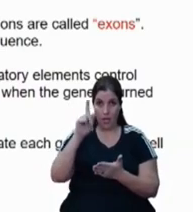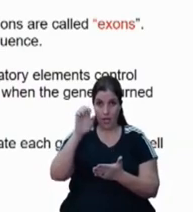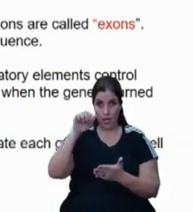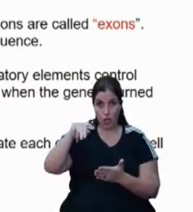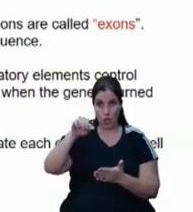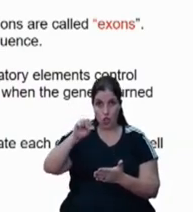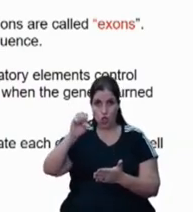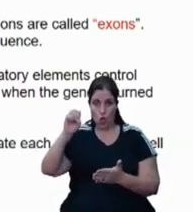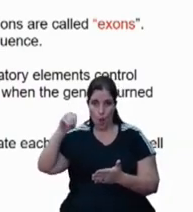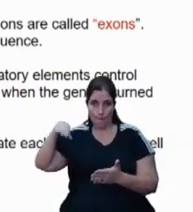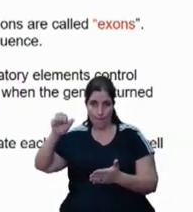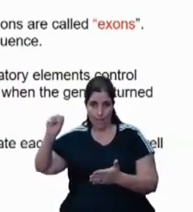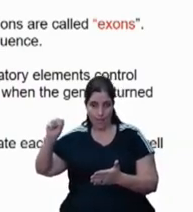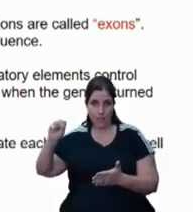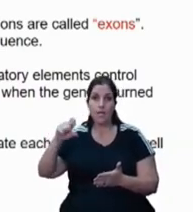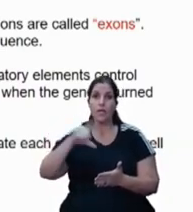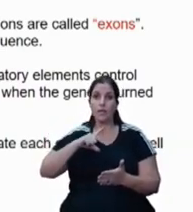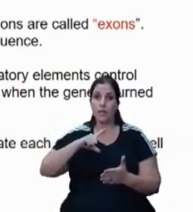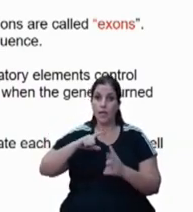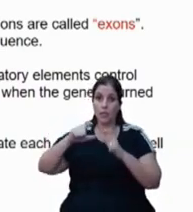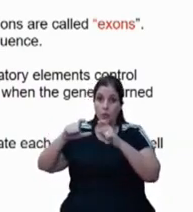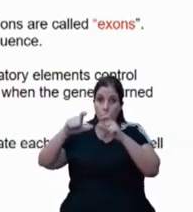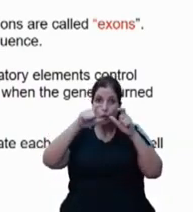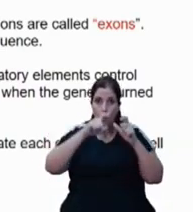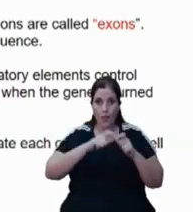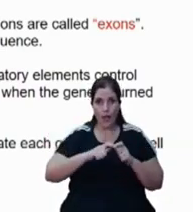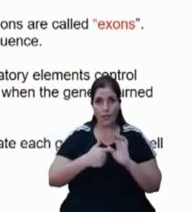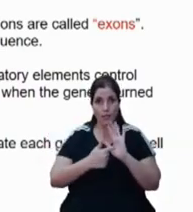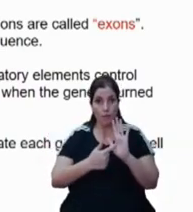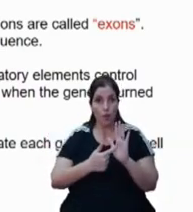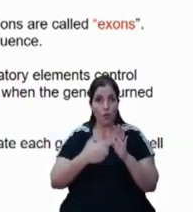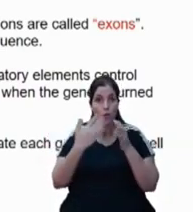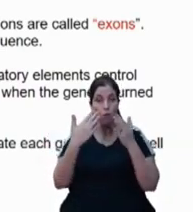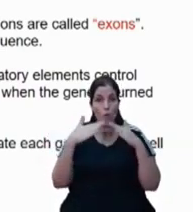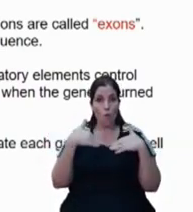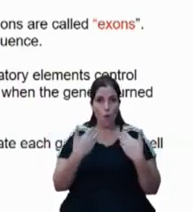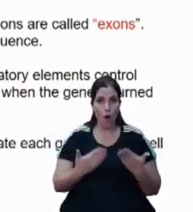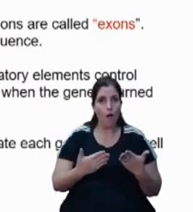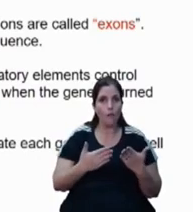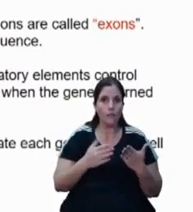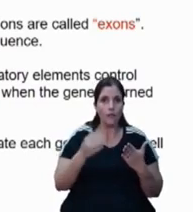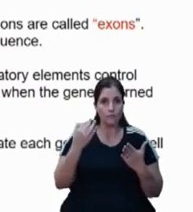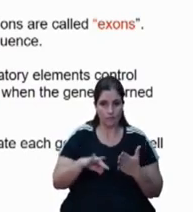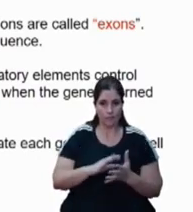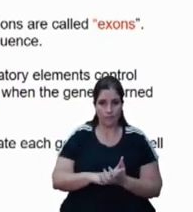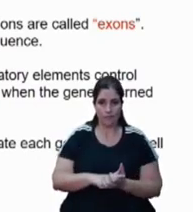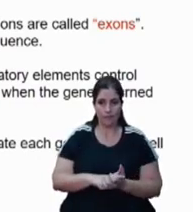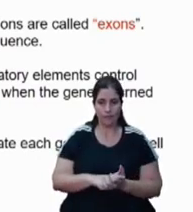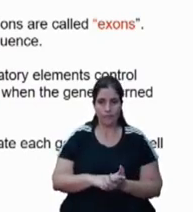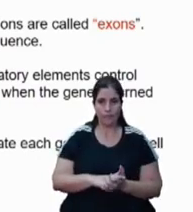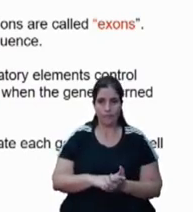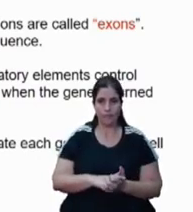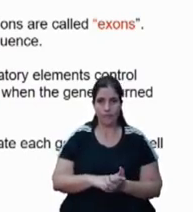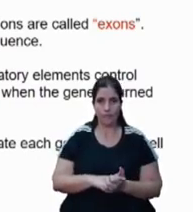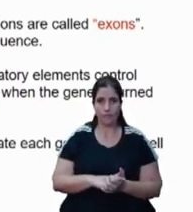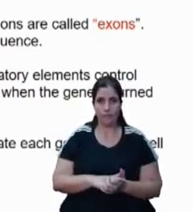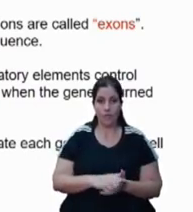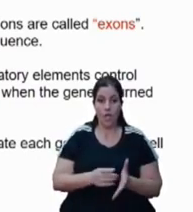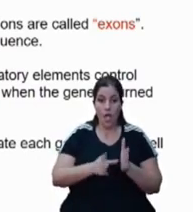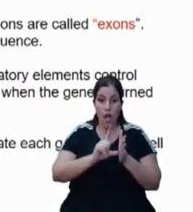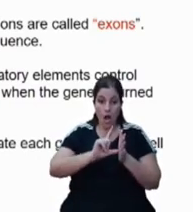existem também there's also as regiões regulatory regulatórias. regions. As The regiões regulatory regulatórias regions são are antes ou before depois